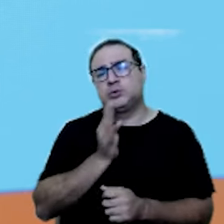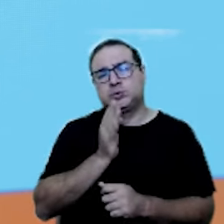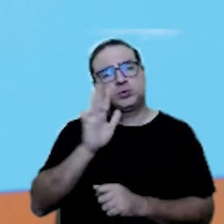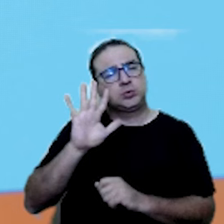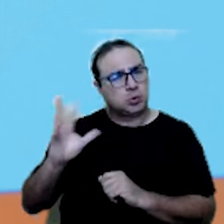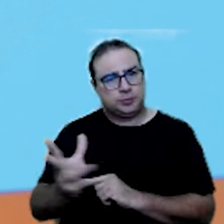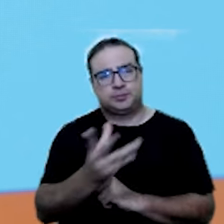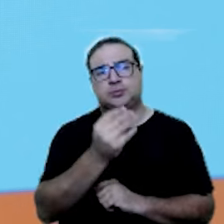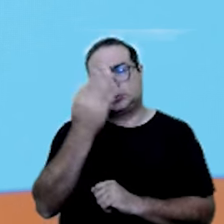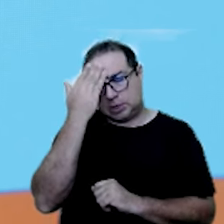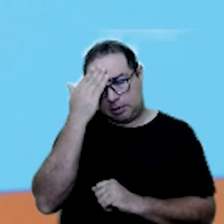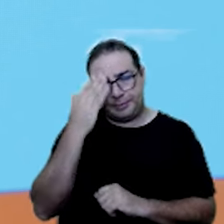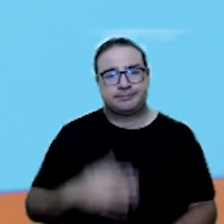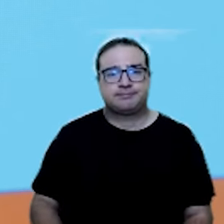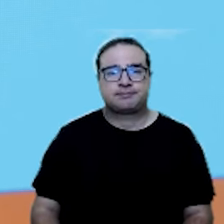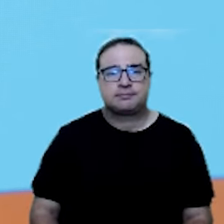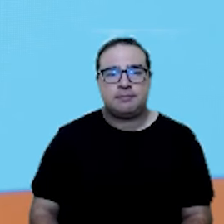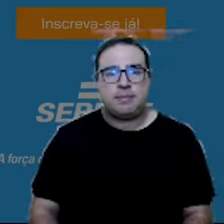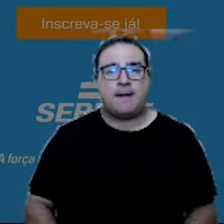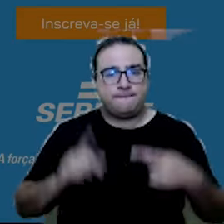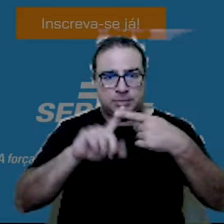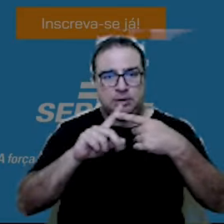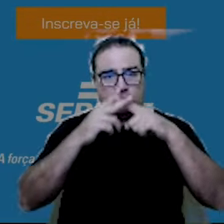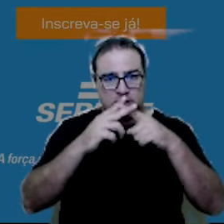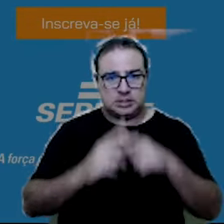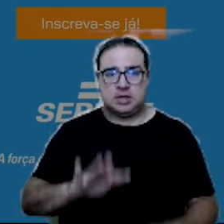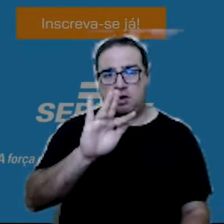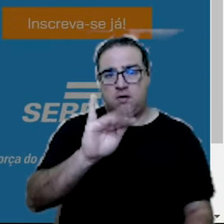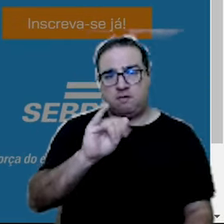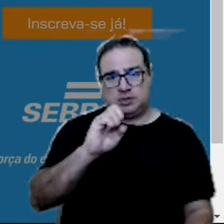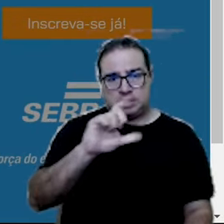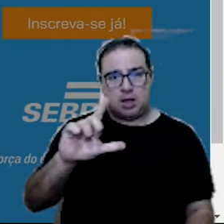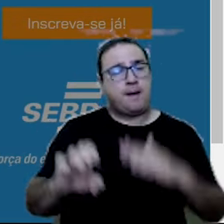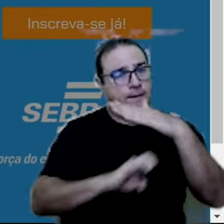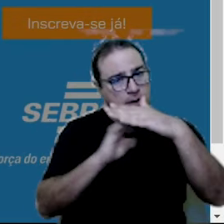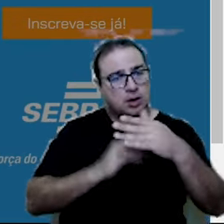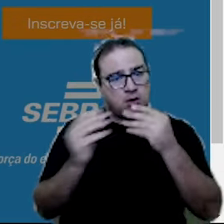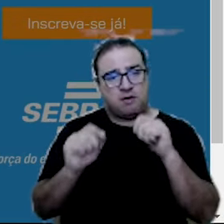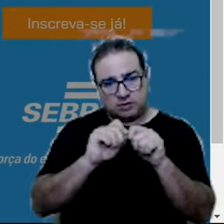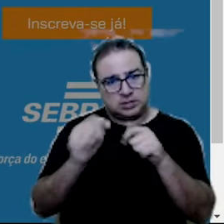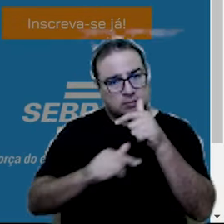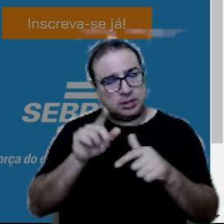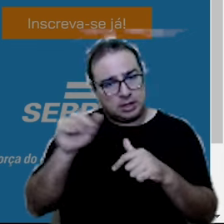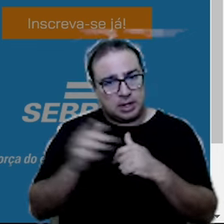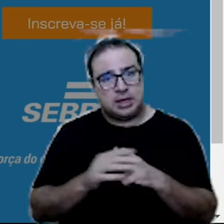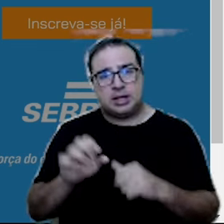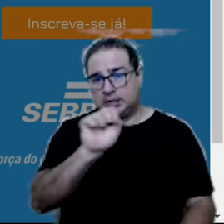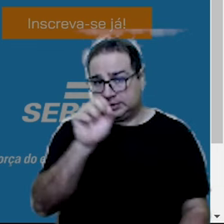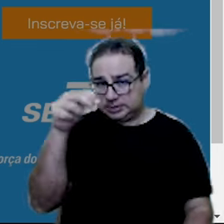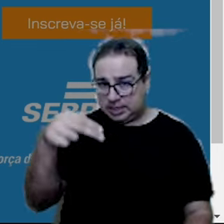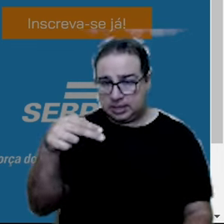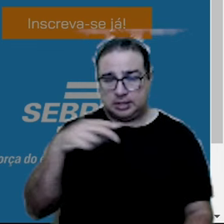tem conhecimento de todos vamos lá primeiro configuração fiscal a empresa que a gente estava atuando era